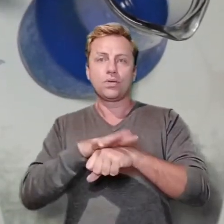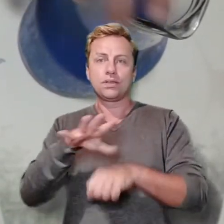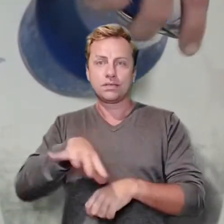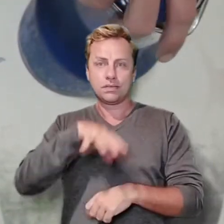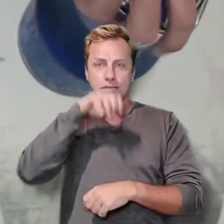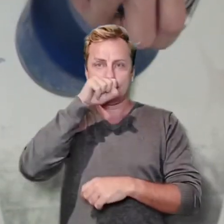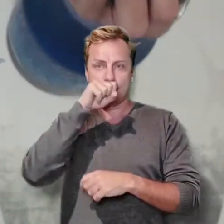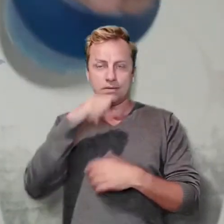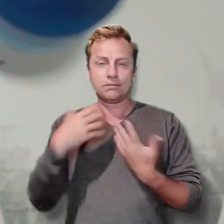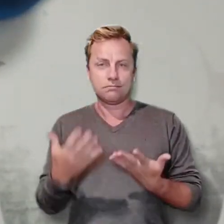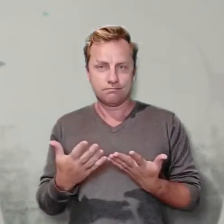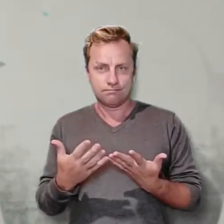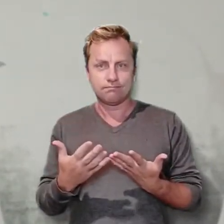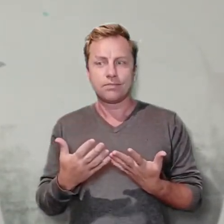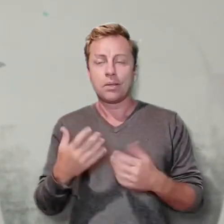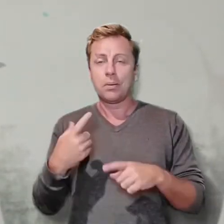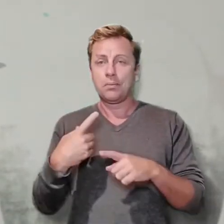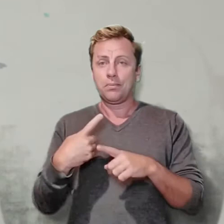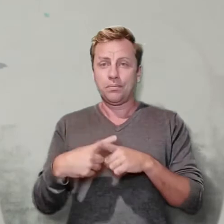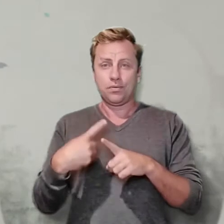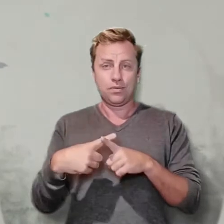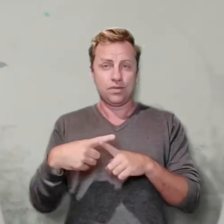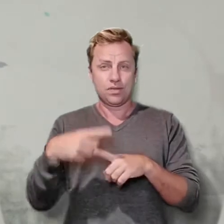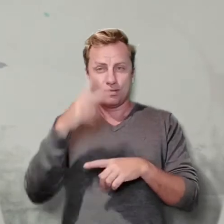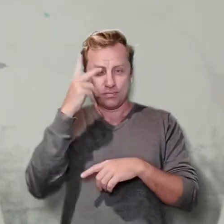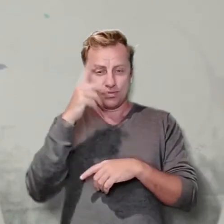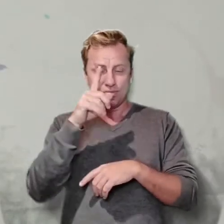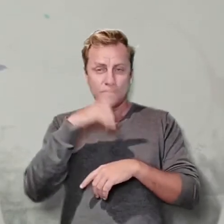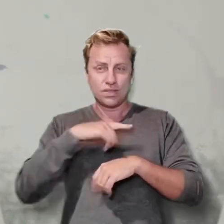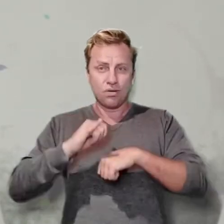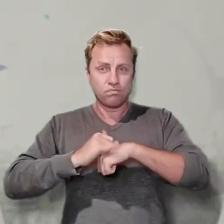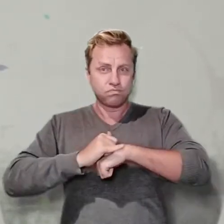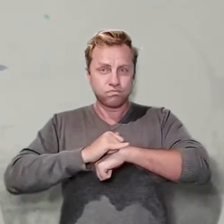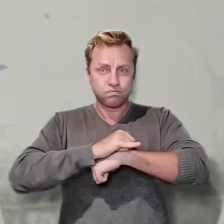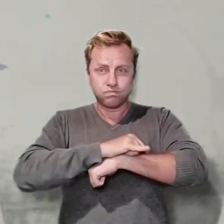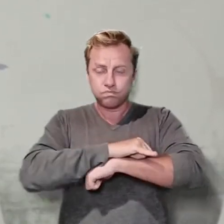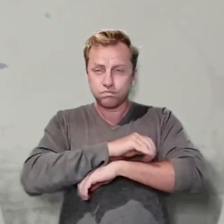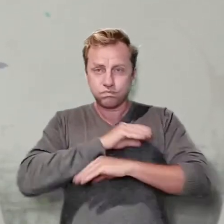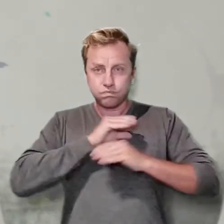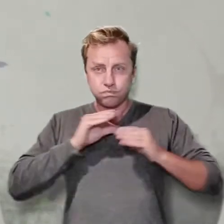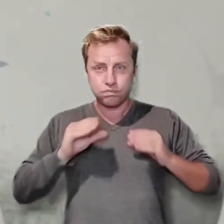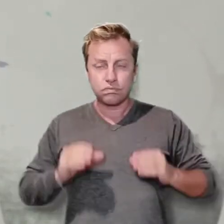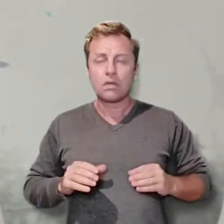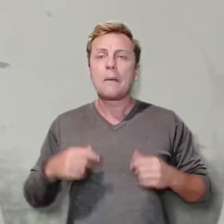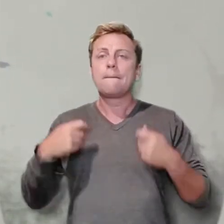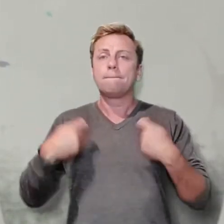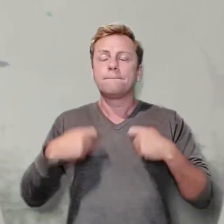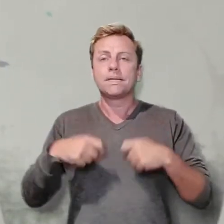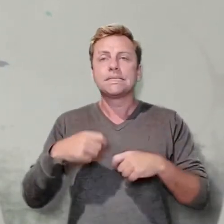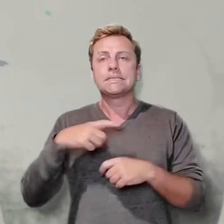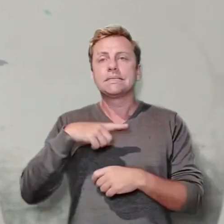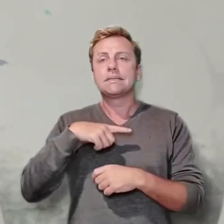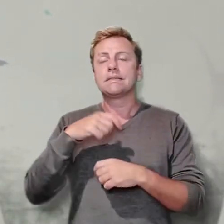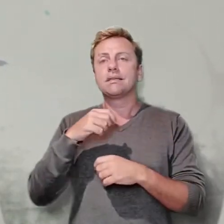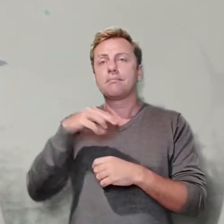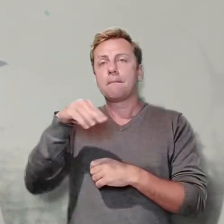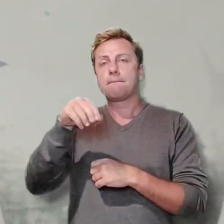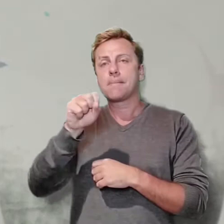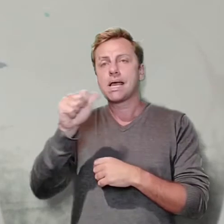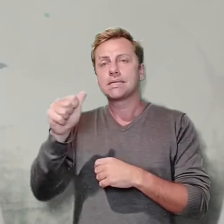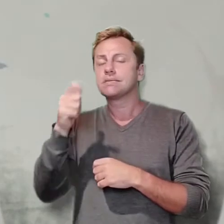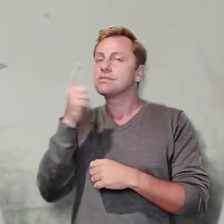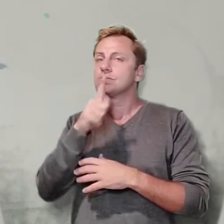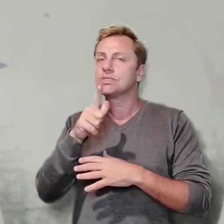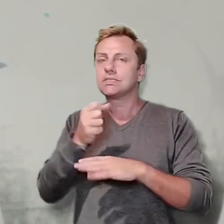respiratória. Porque a pessoa com muita gordura corporal tem que mobilizar uma maior massa